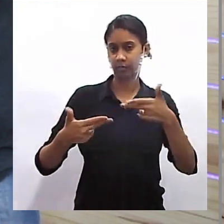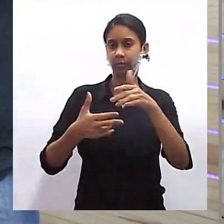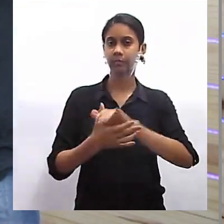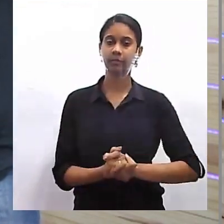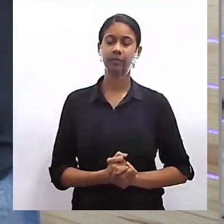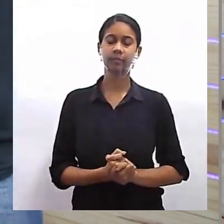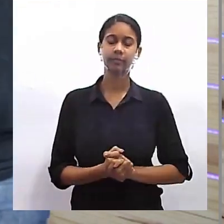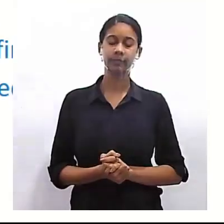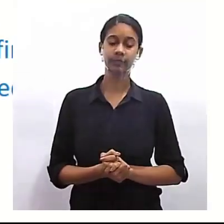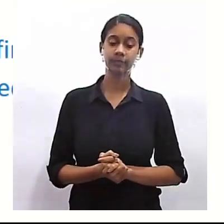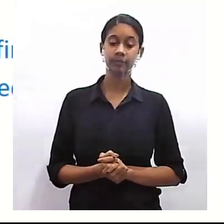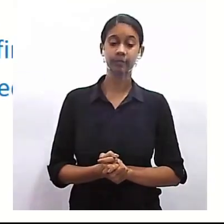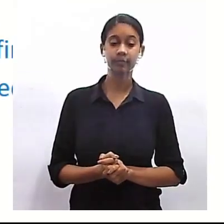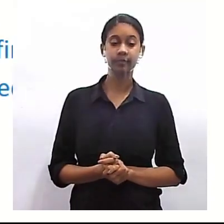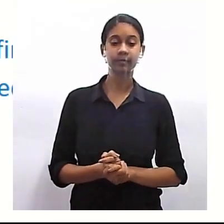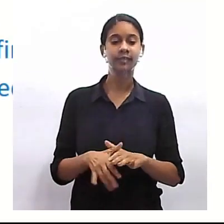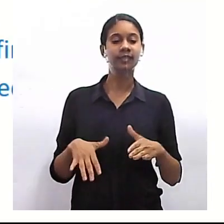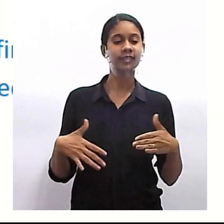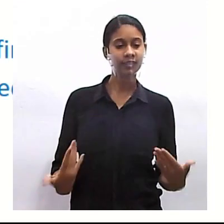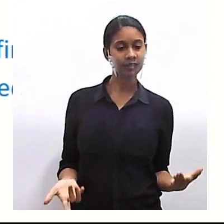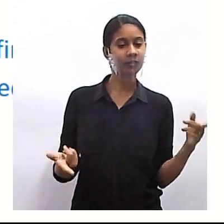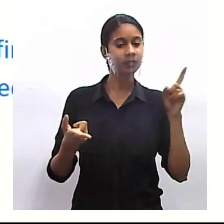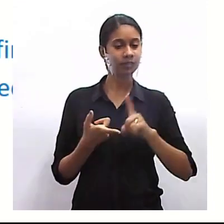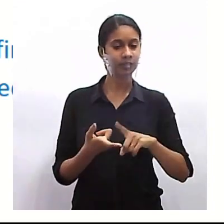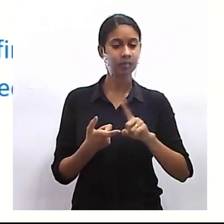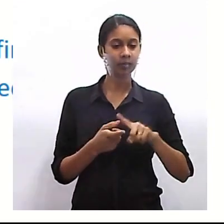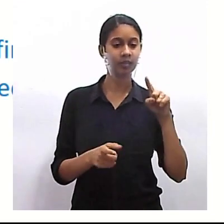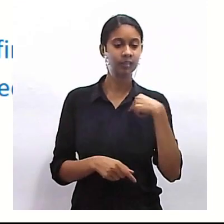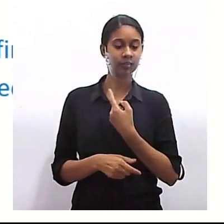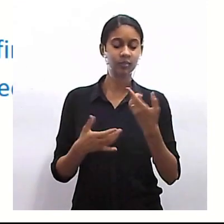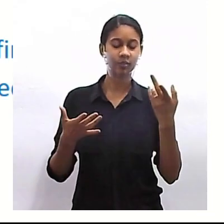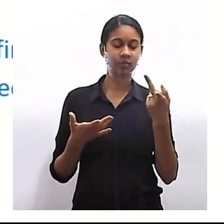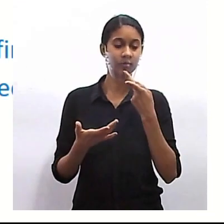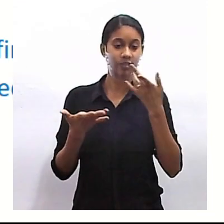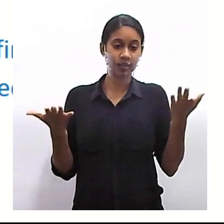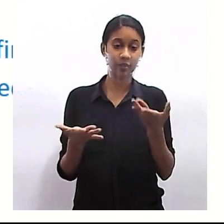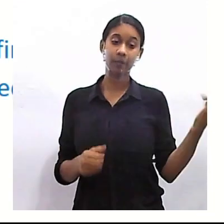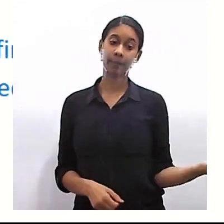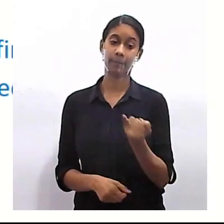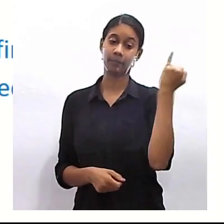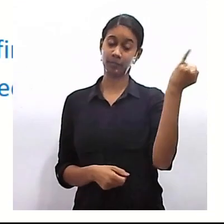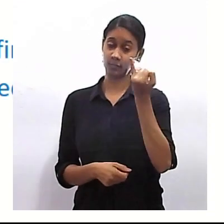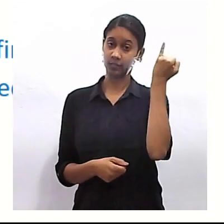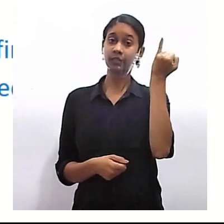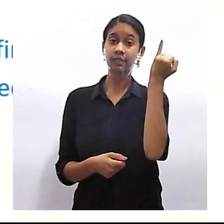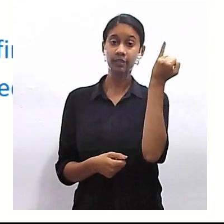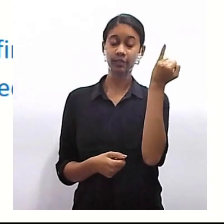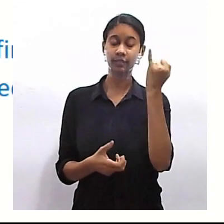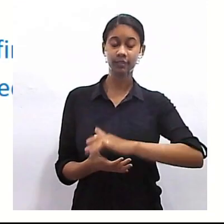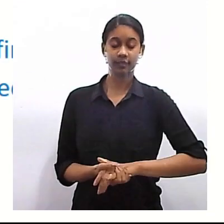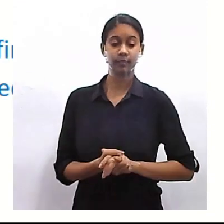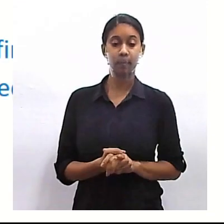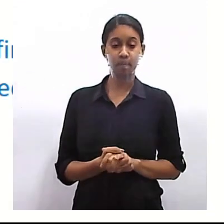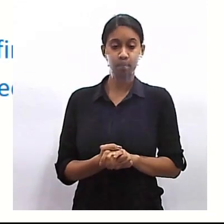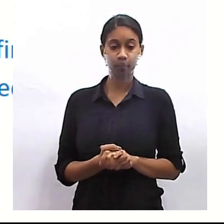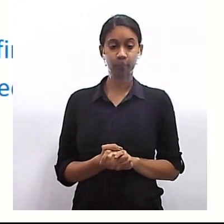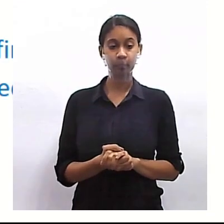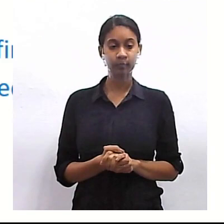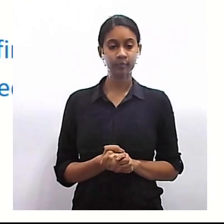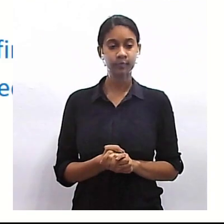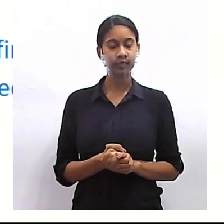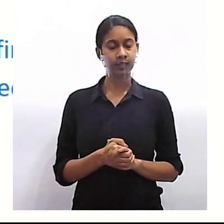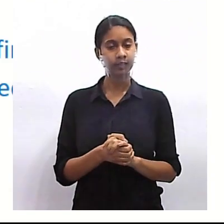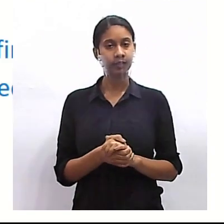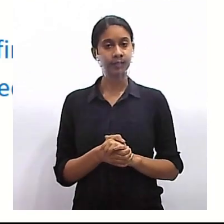né? E aí, pessoal, a gente vai falar de um tema muito importante agora, né, que é na nossa atualidade, a gente não pode deixar